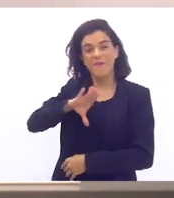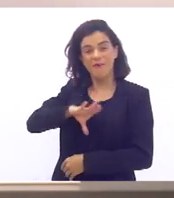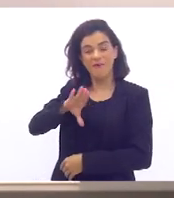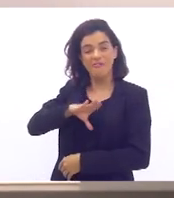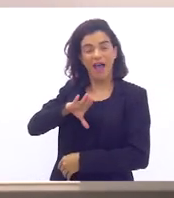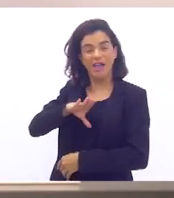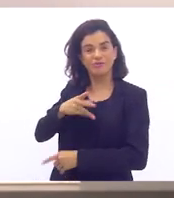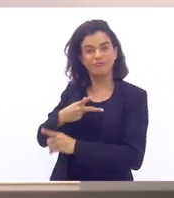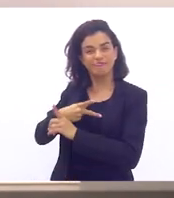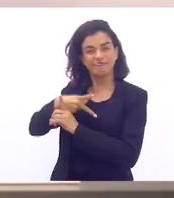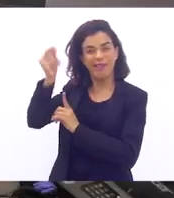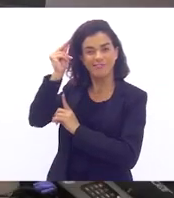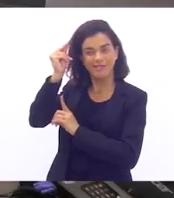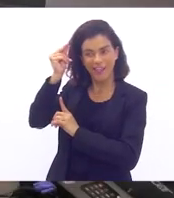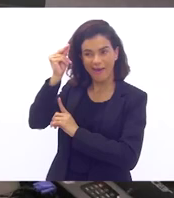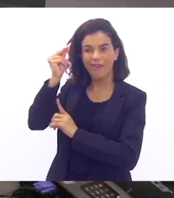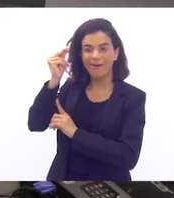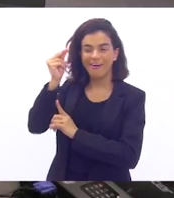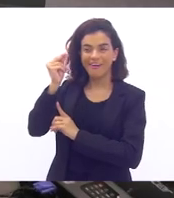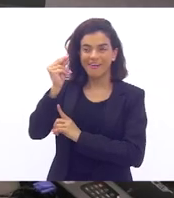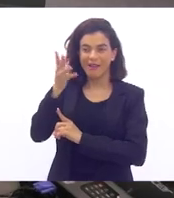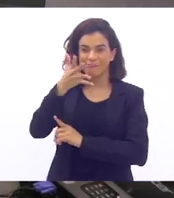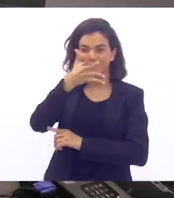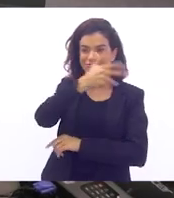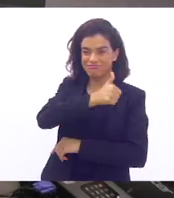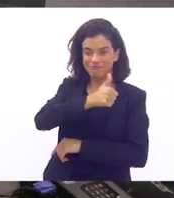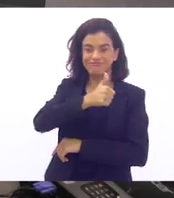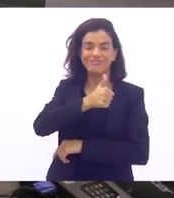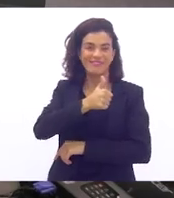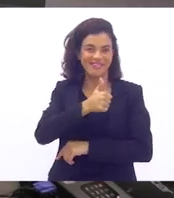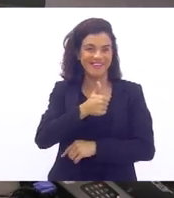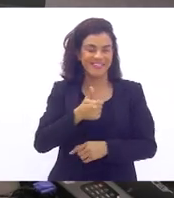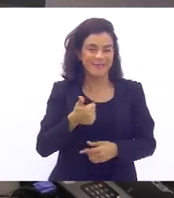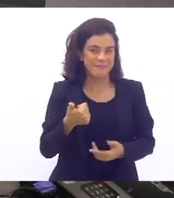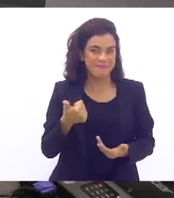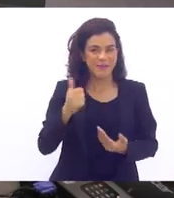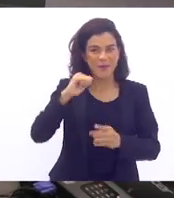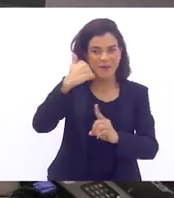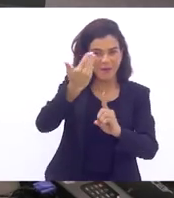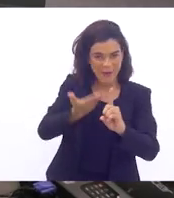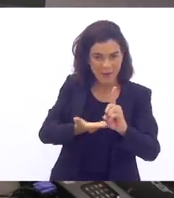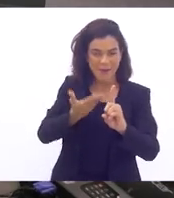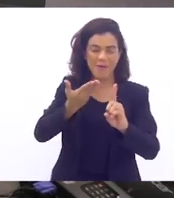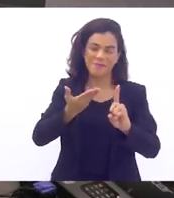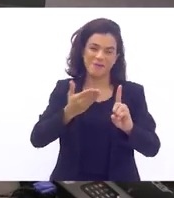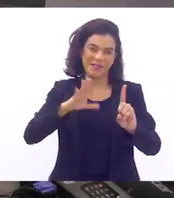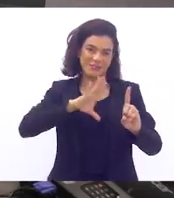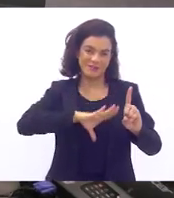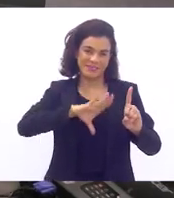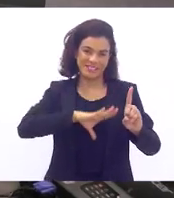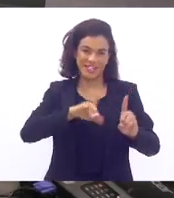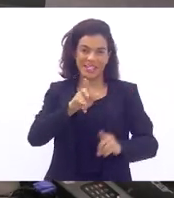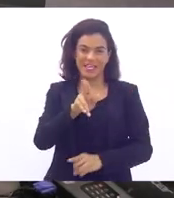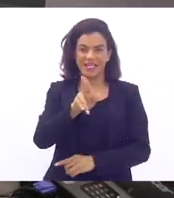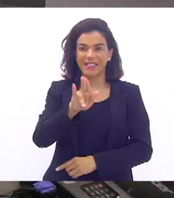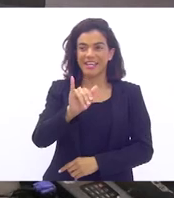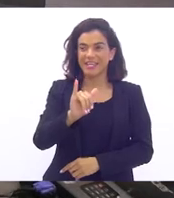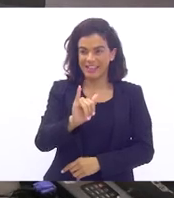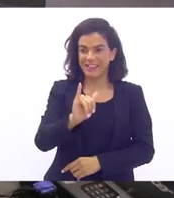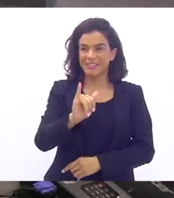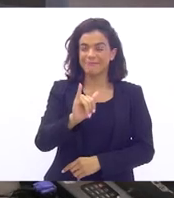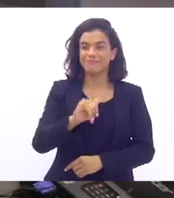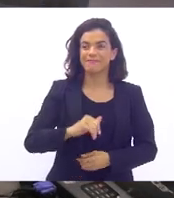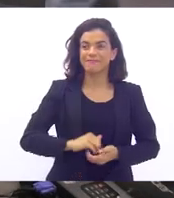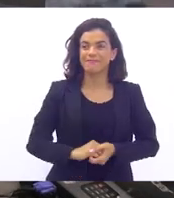Gui brilhou e vai conseguir escapar aí do rebaixamento então em homenagem alguém vascaíno convicto fez um grande trabalho agora